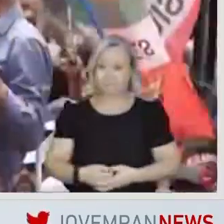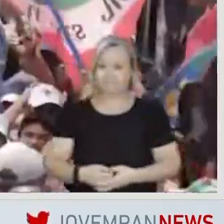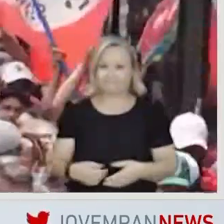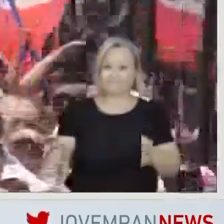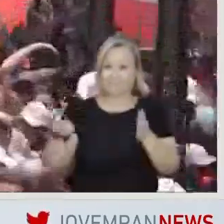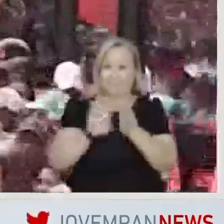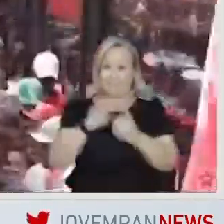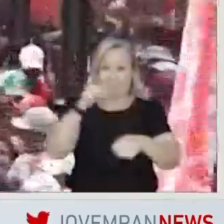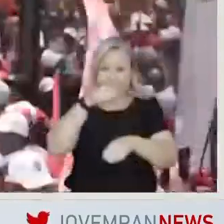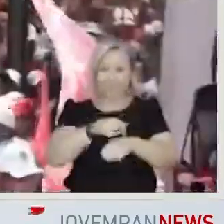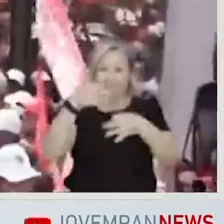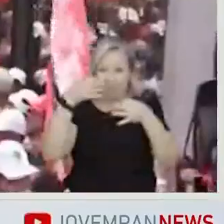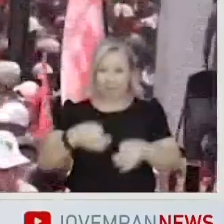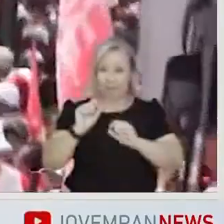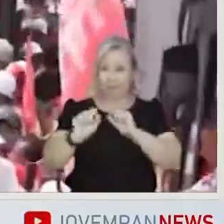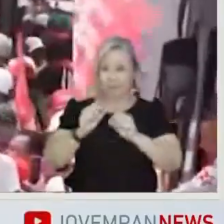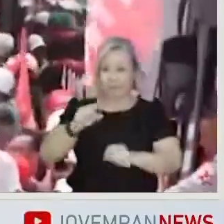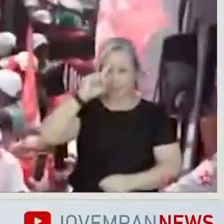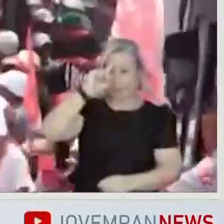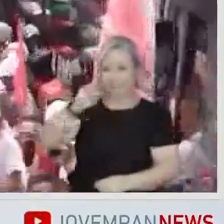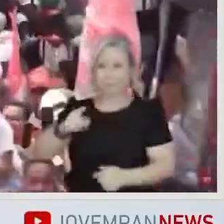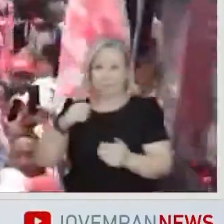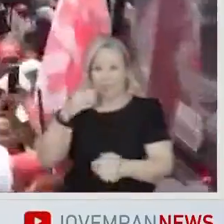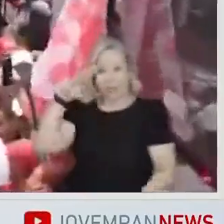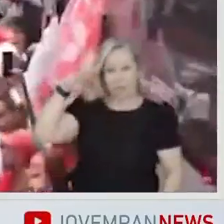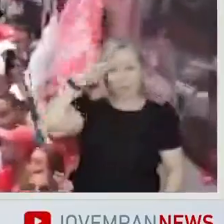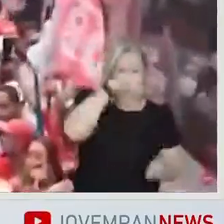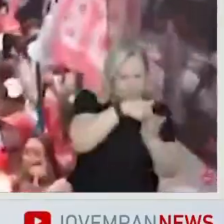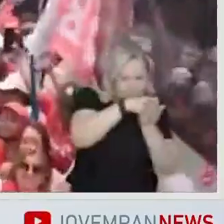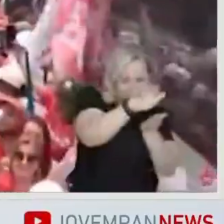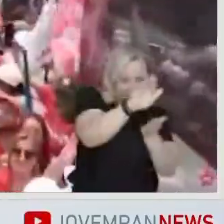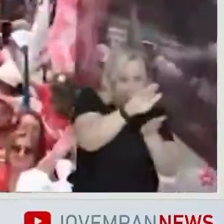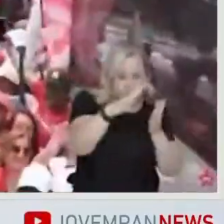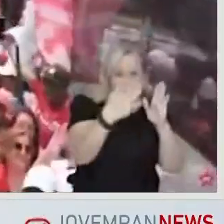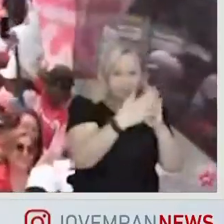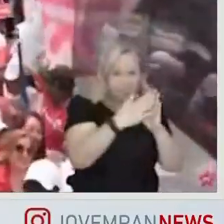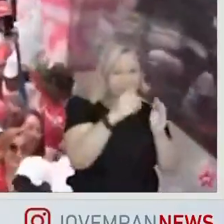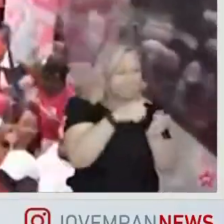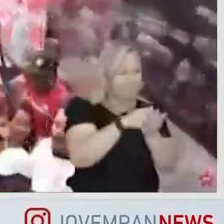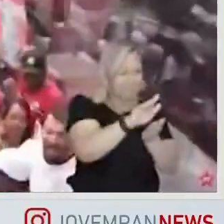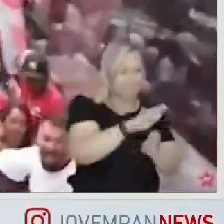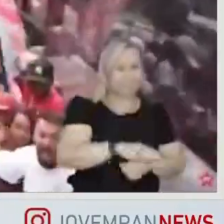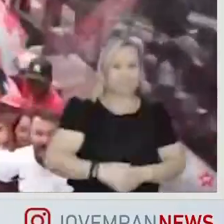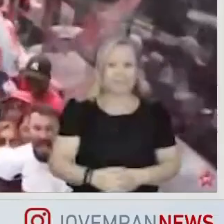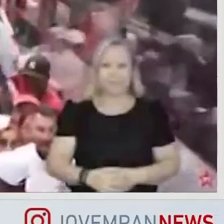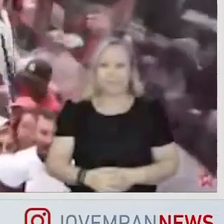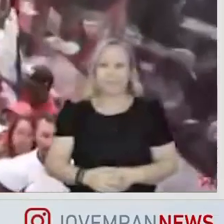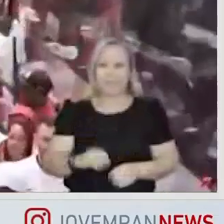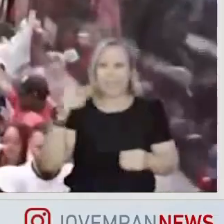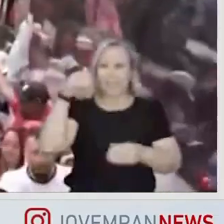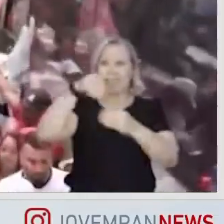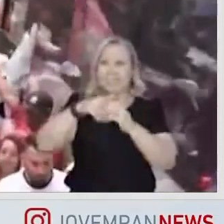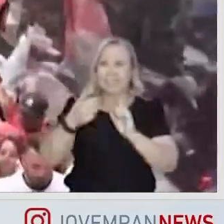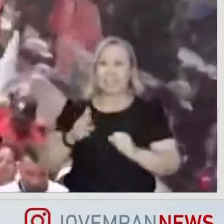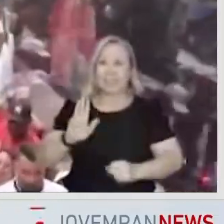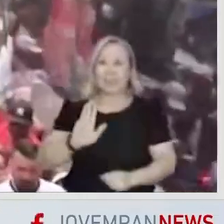coração também? Não, Boulos não invadiu meu coração. Eu entendo, eu não vejo nenhuma